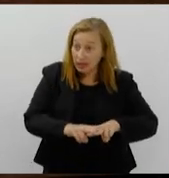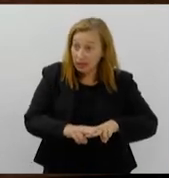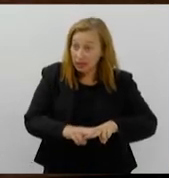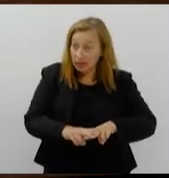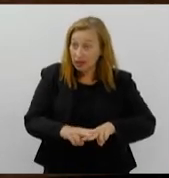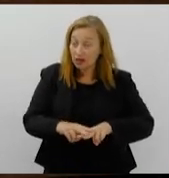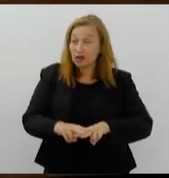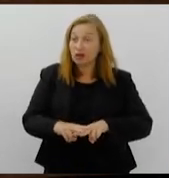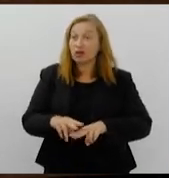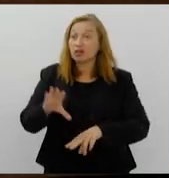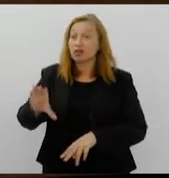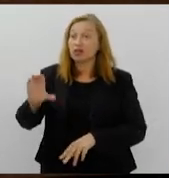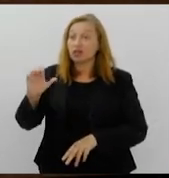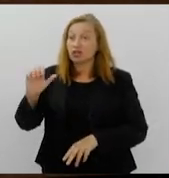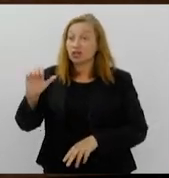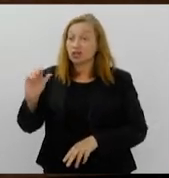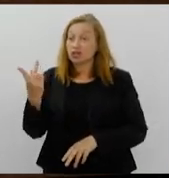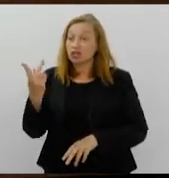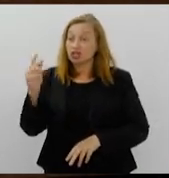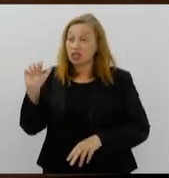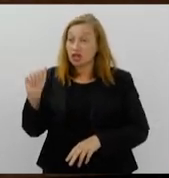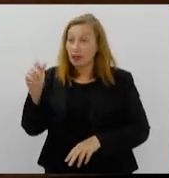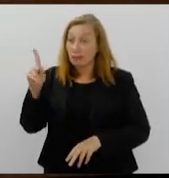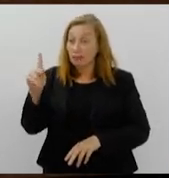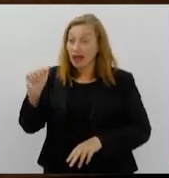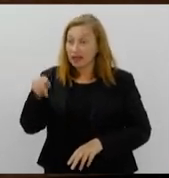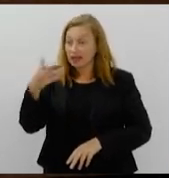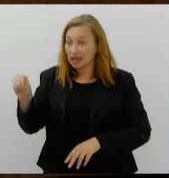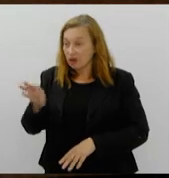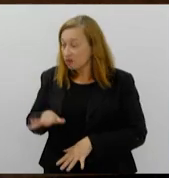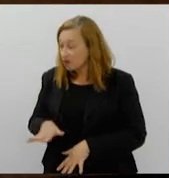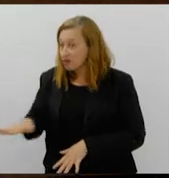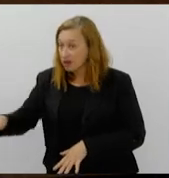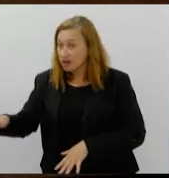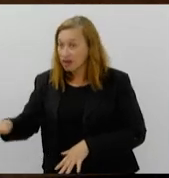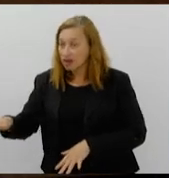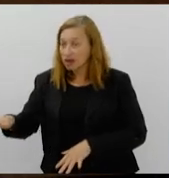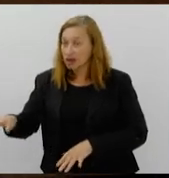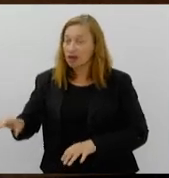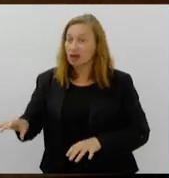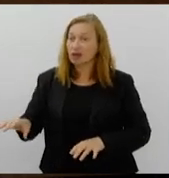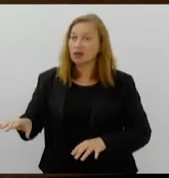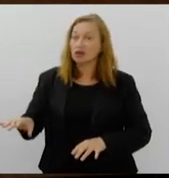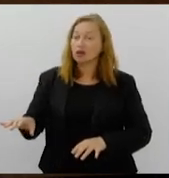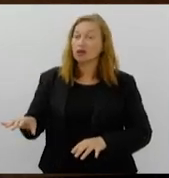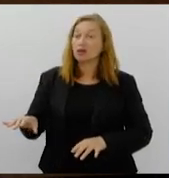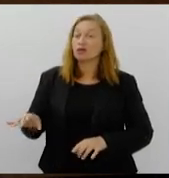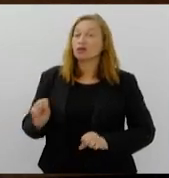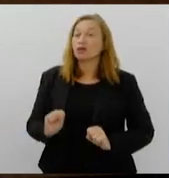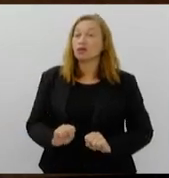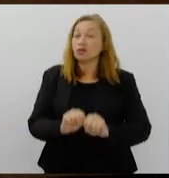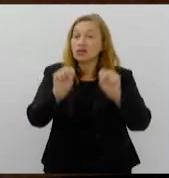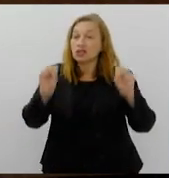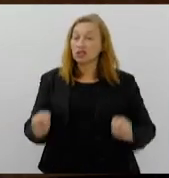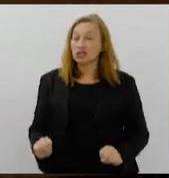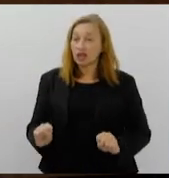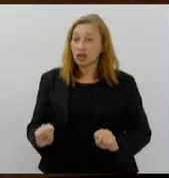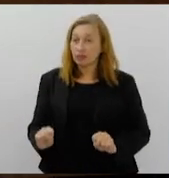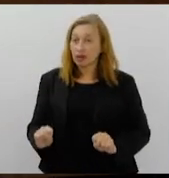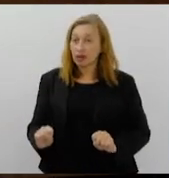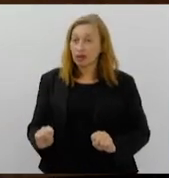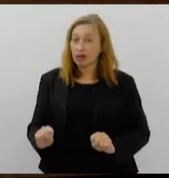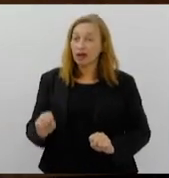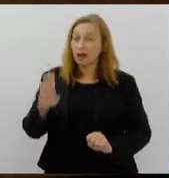do Chapadão um sistema antidrones, conhecido como bazuca, que